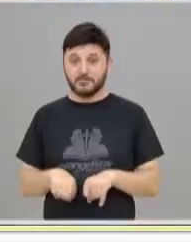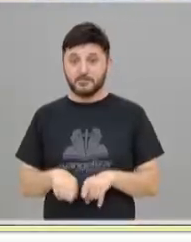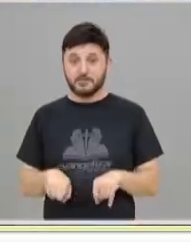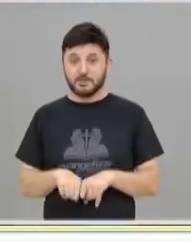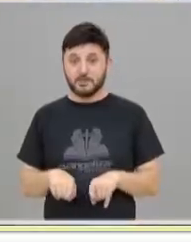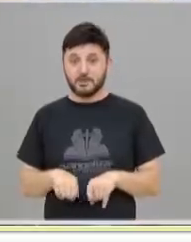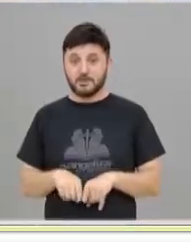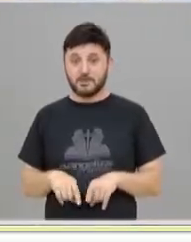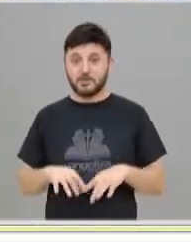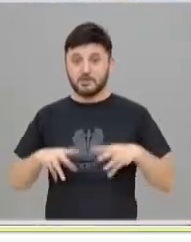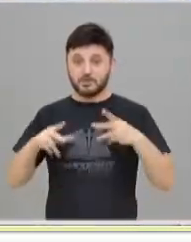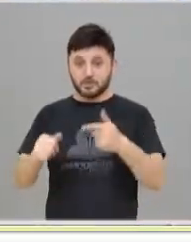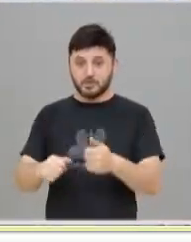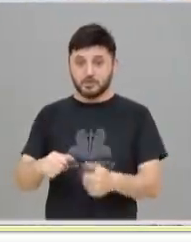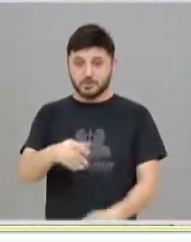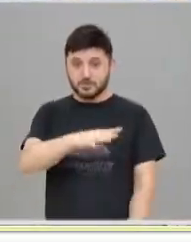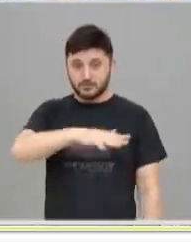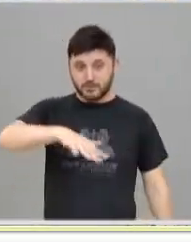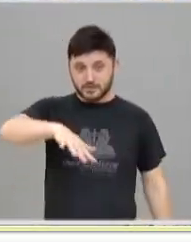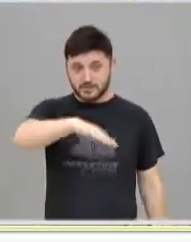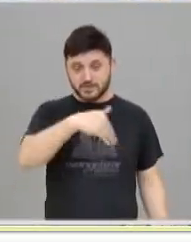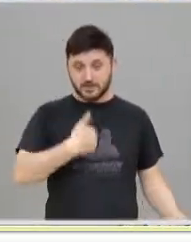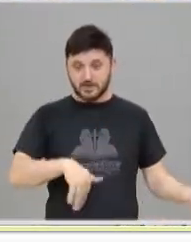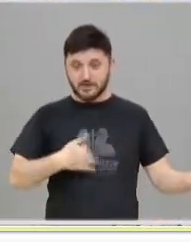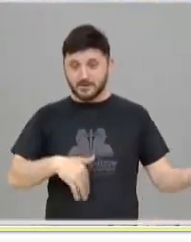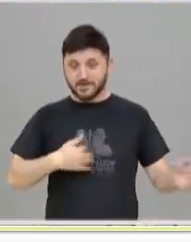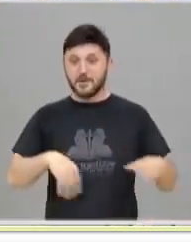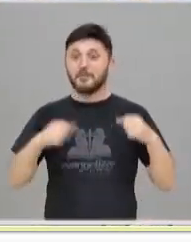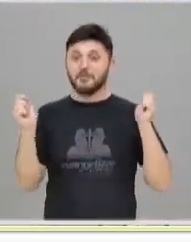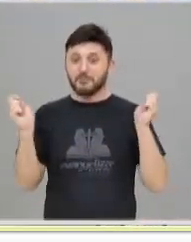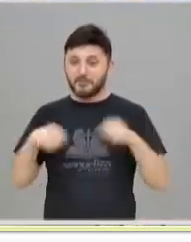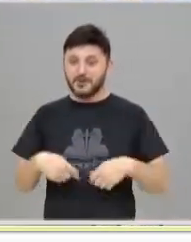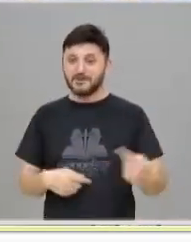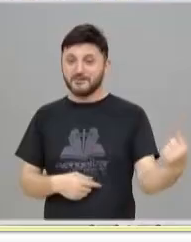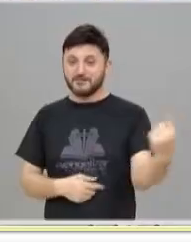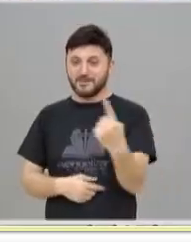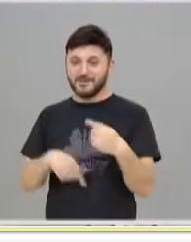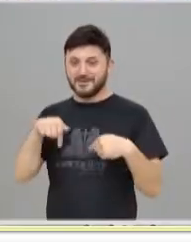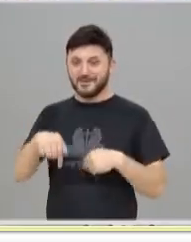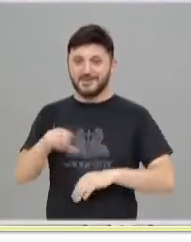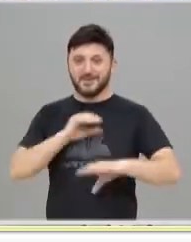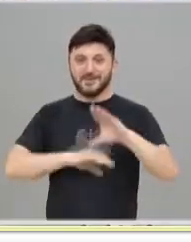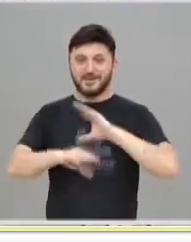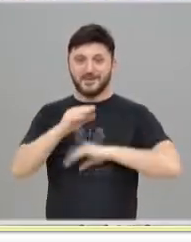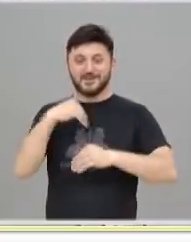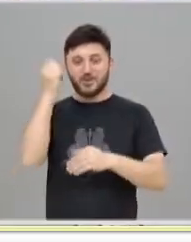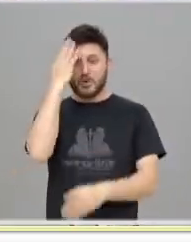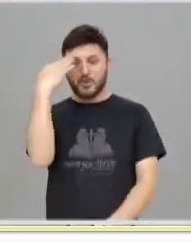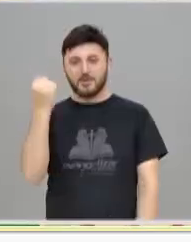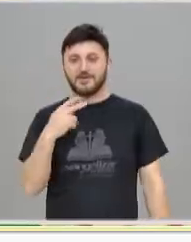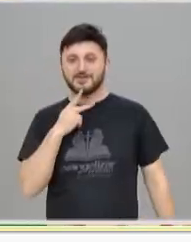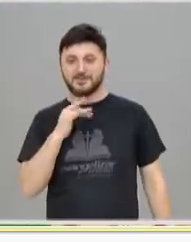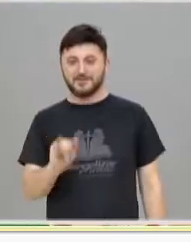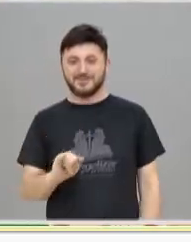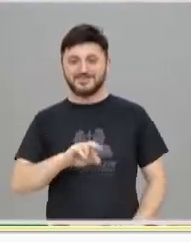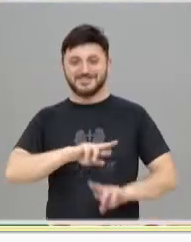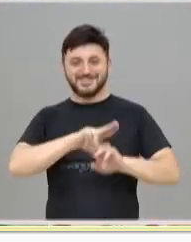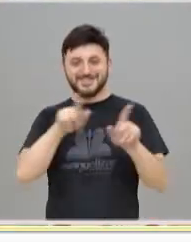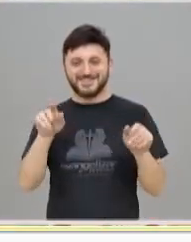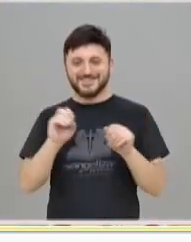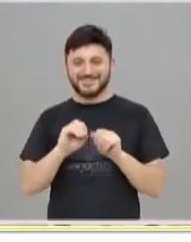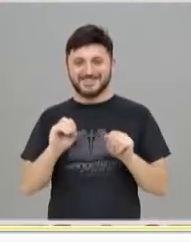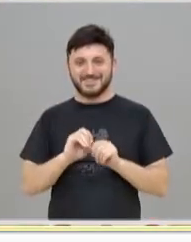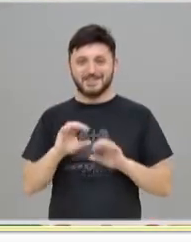do ministério, mesmo que fica capenga, todos os pais vêm aqui enquanto canta homenagem aos pais. Por